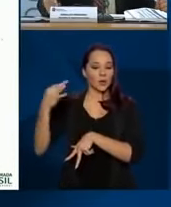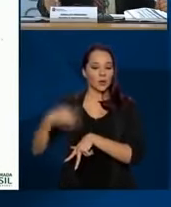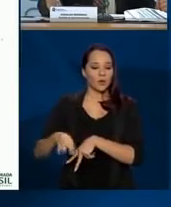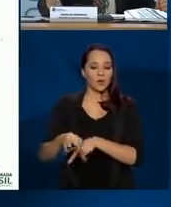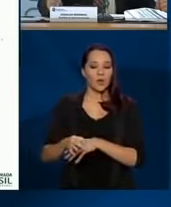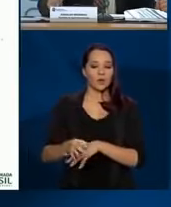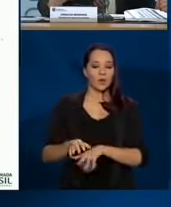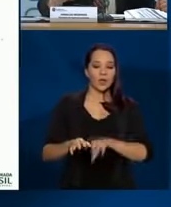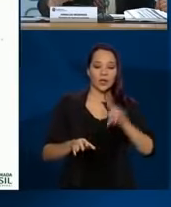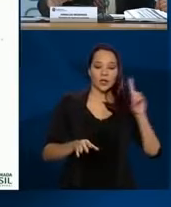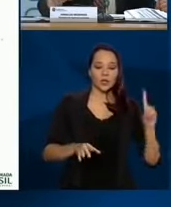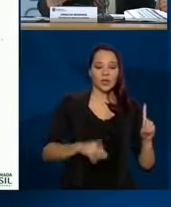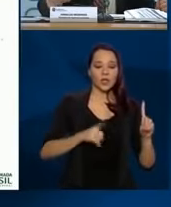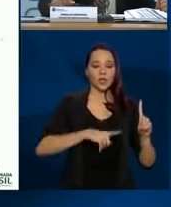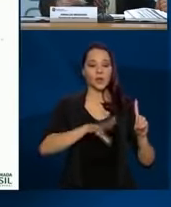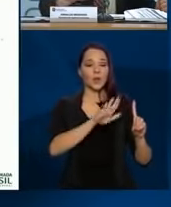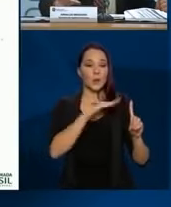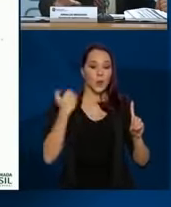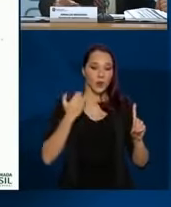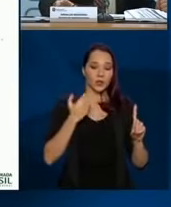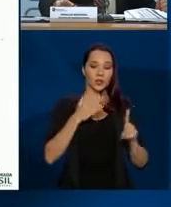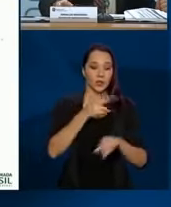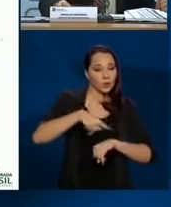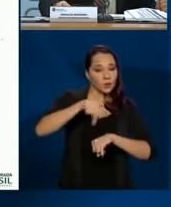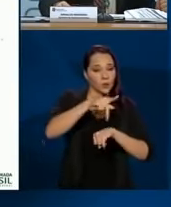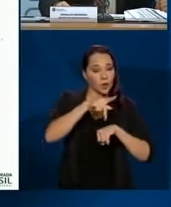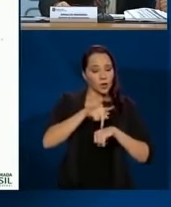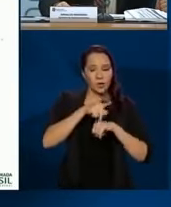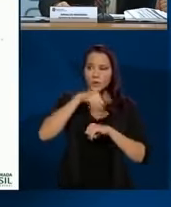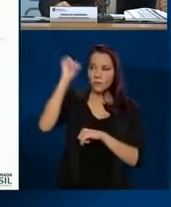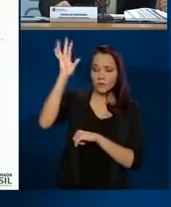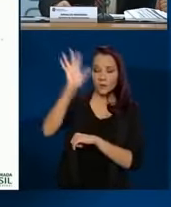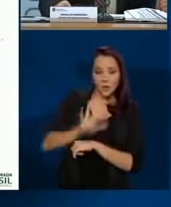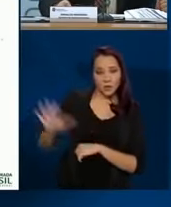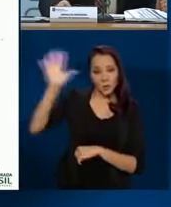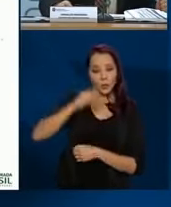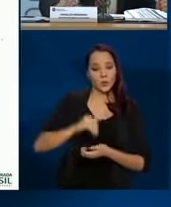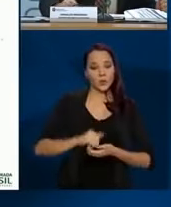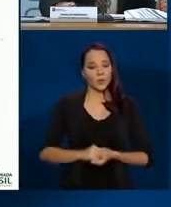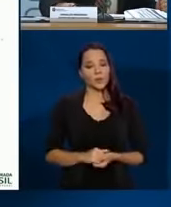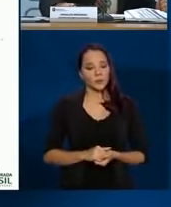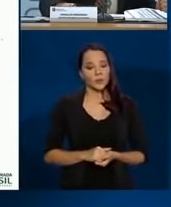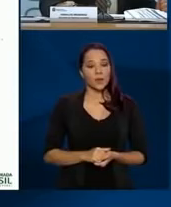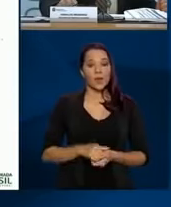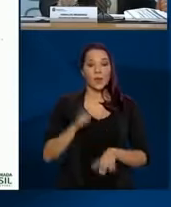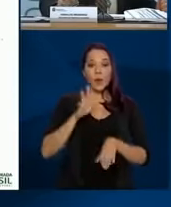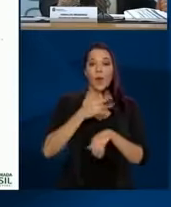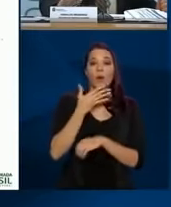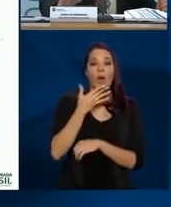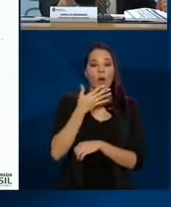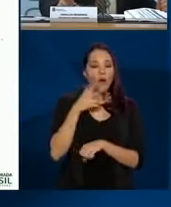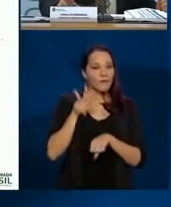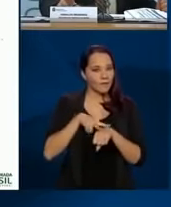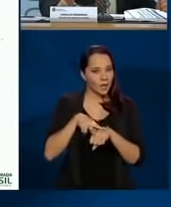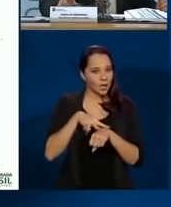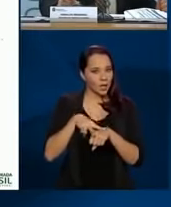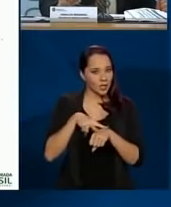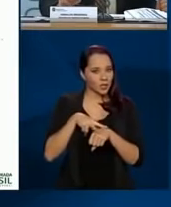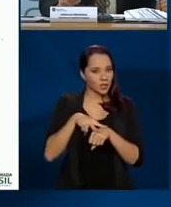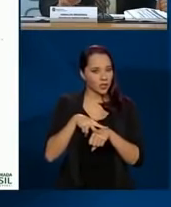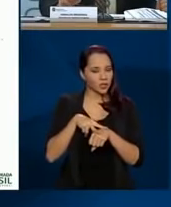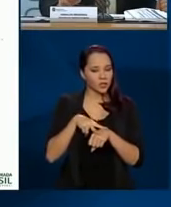de óbitos no país como um todo. De verde, nós